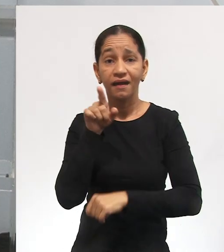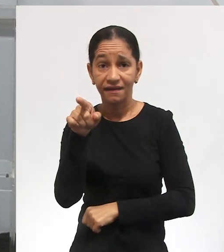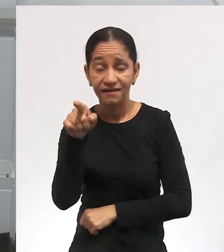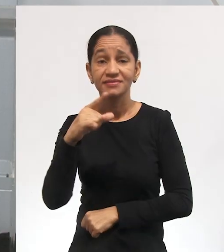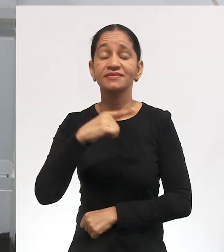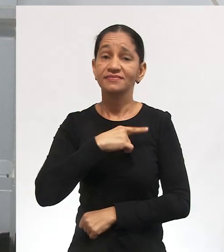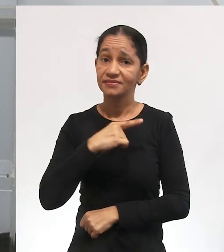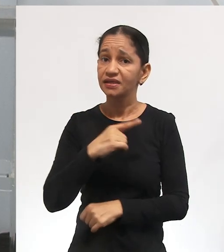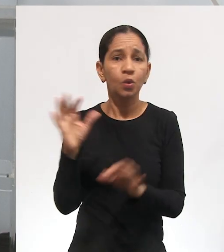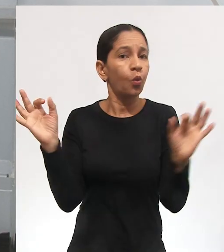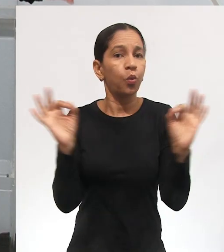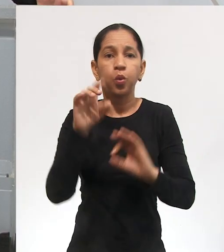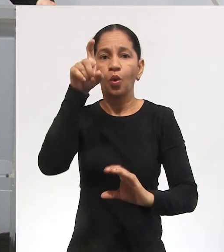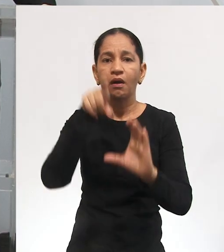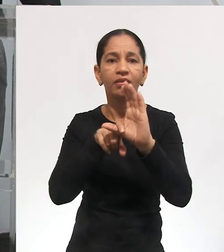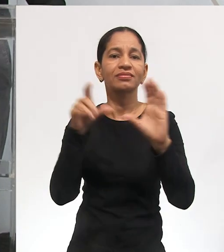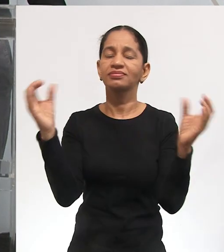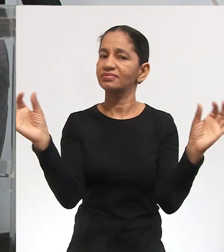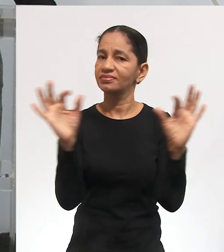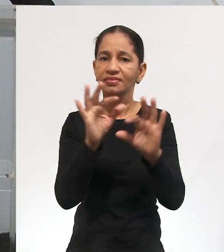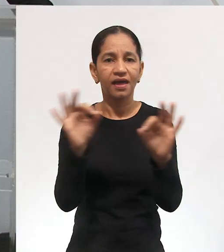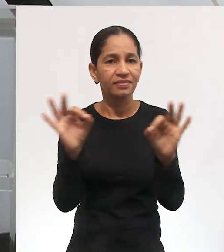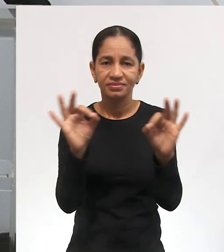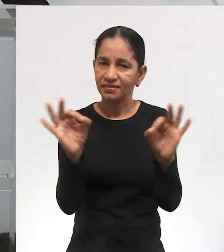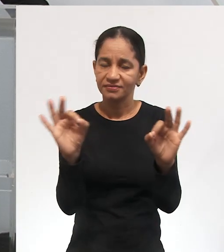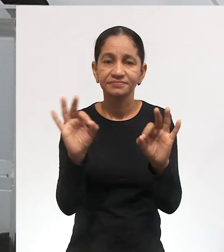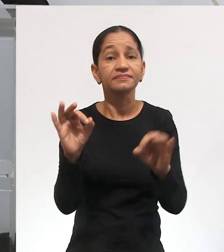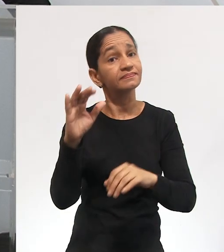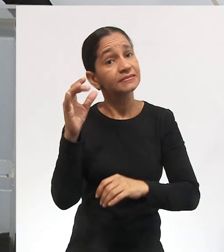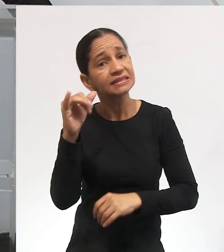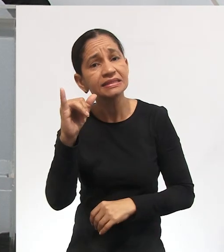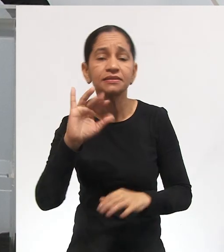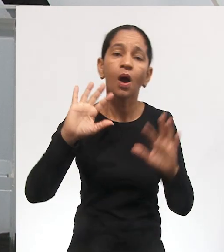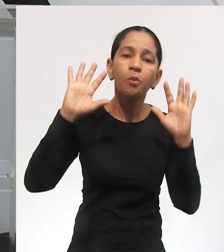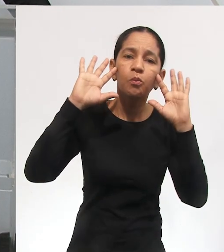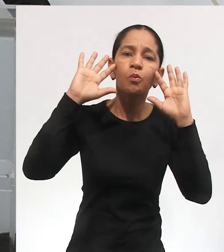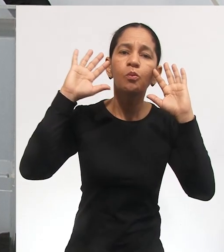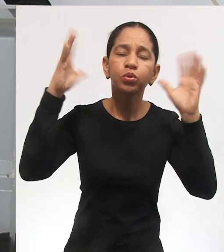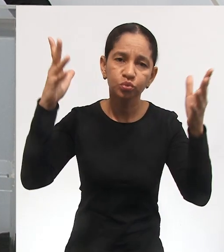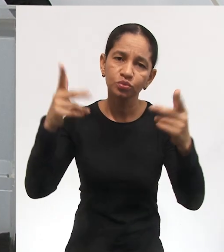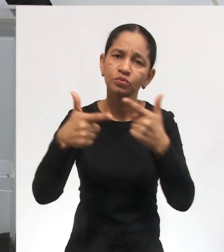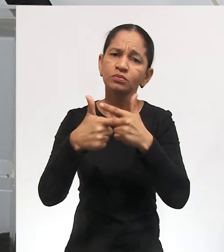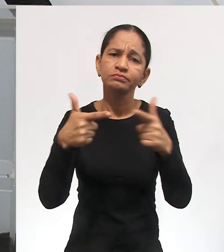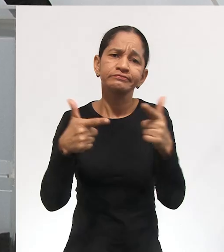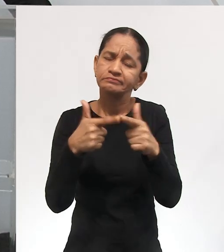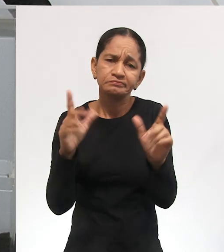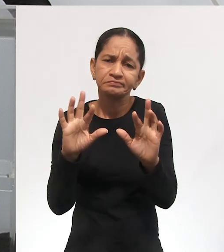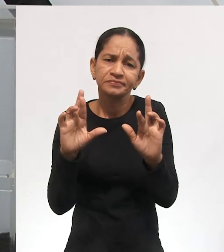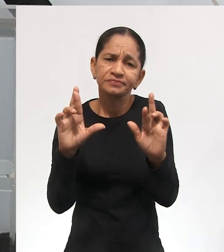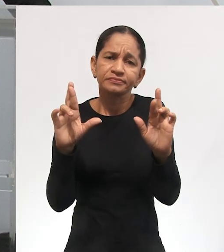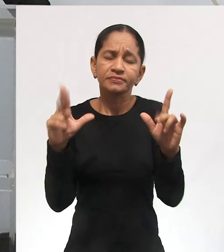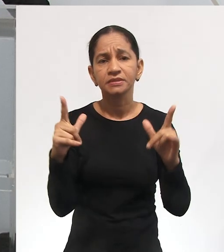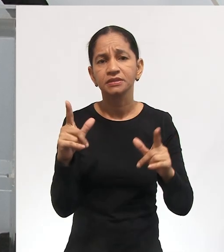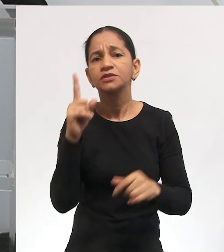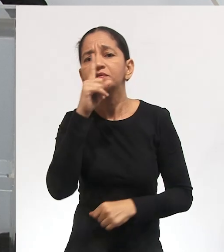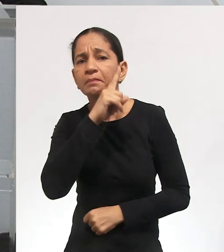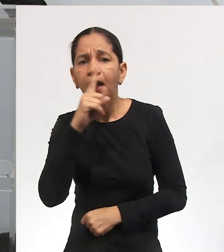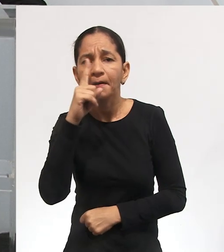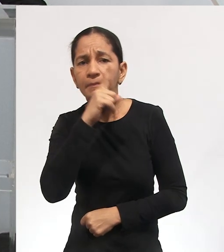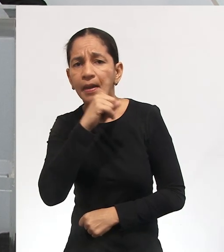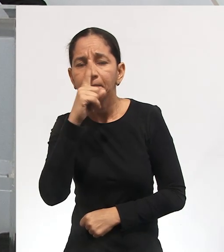ter mais nenhum débito a ser responsável, exceto se houver, evidentemente, uma situação de fraude